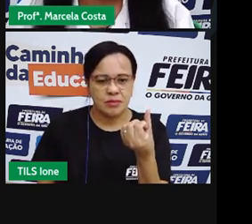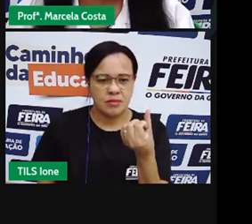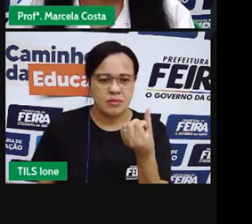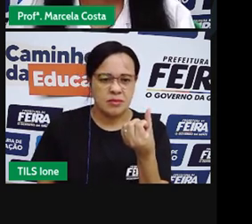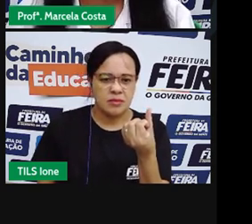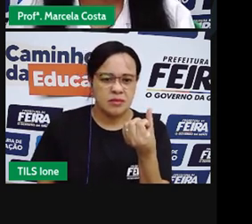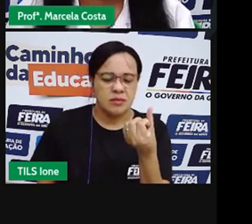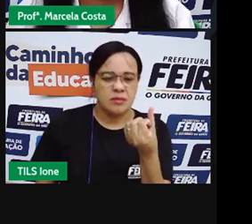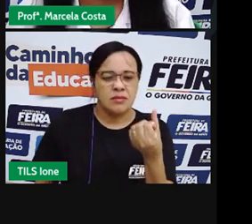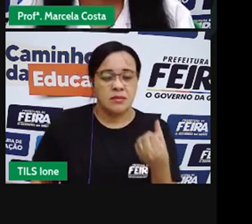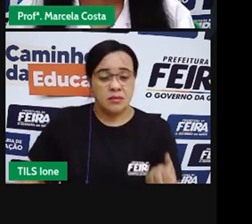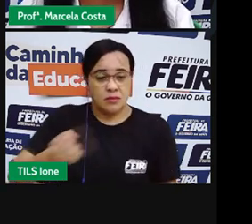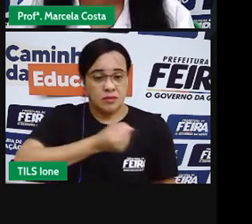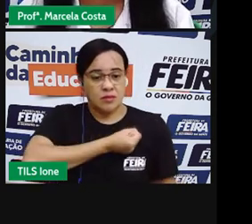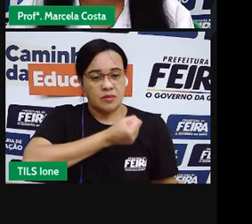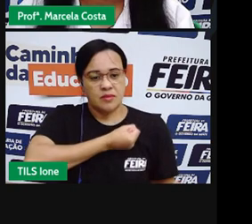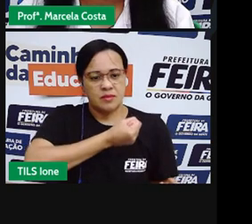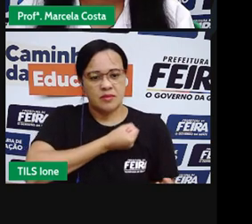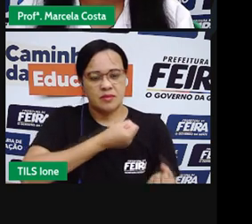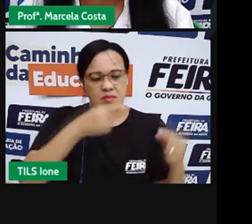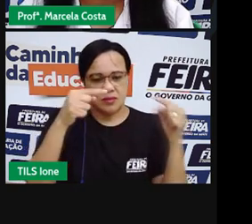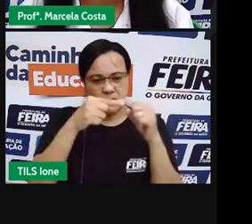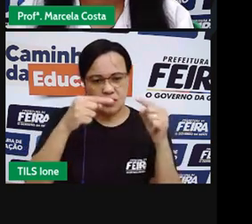Olha a representação numérica.